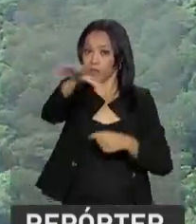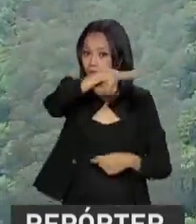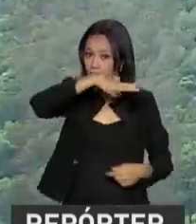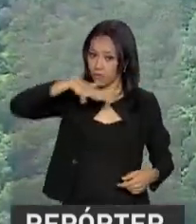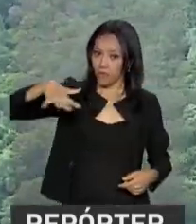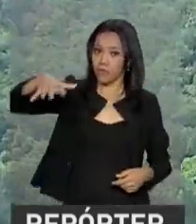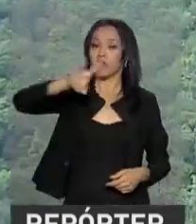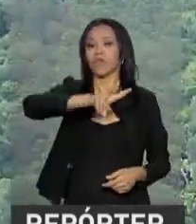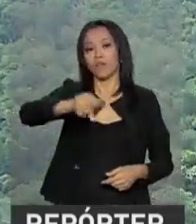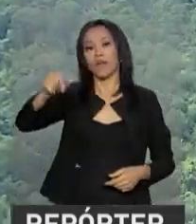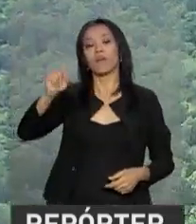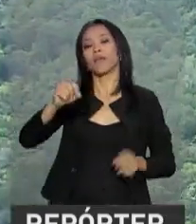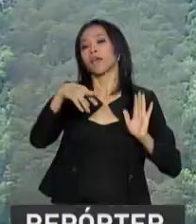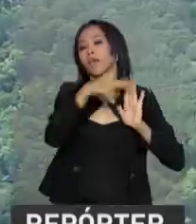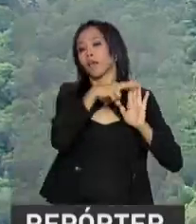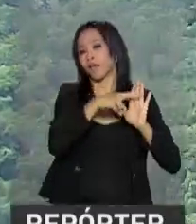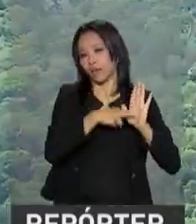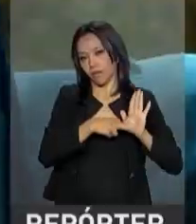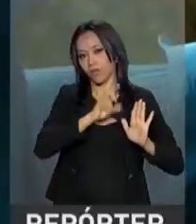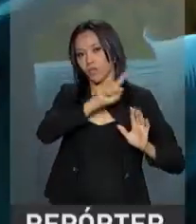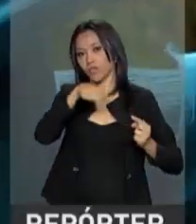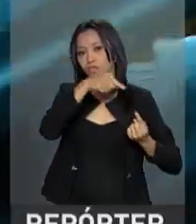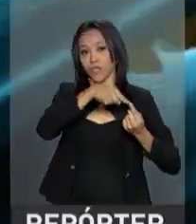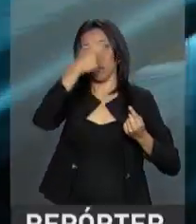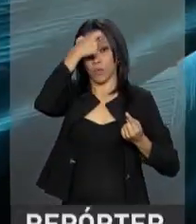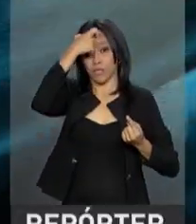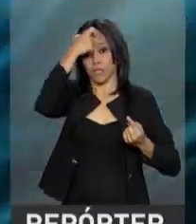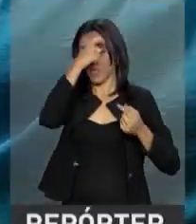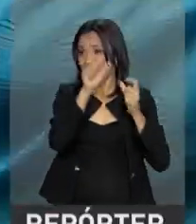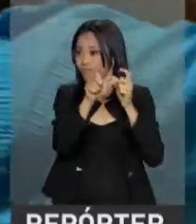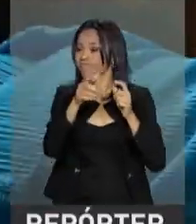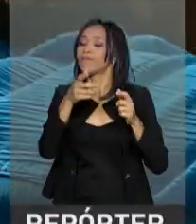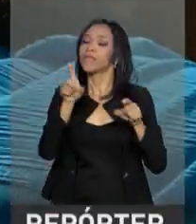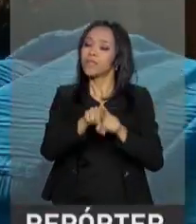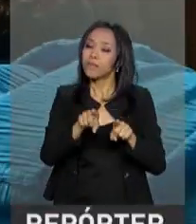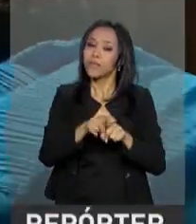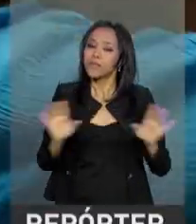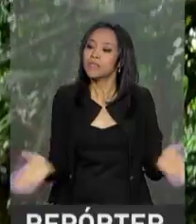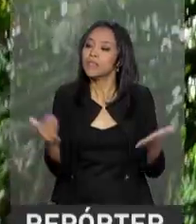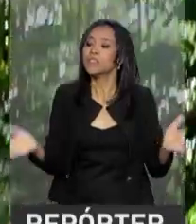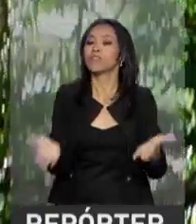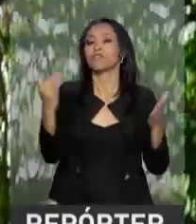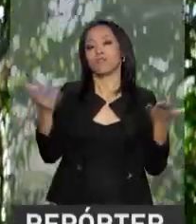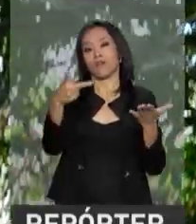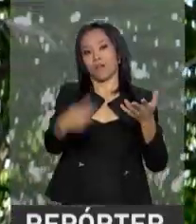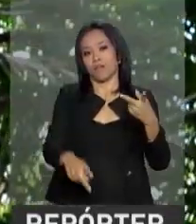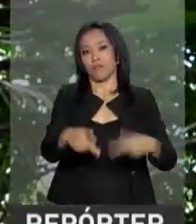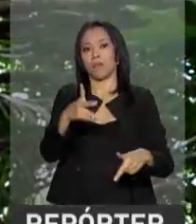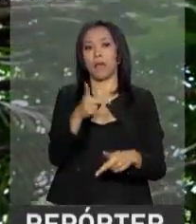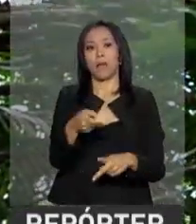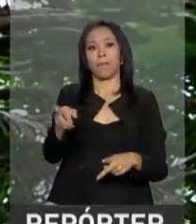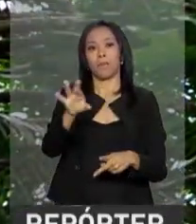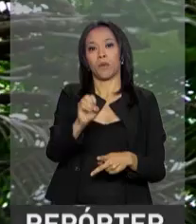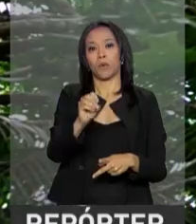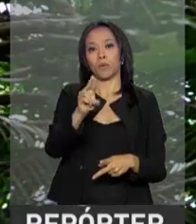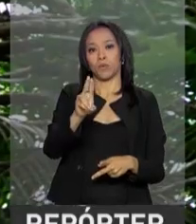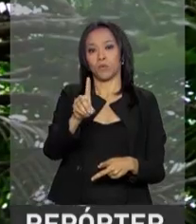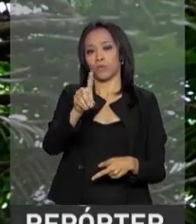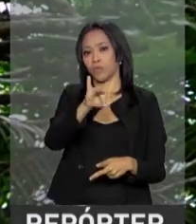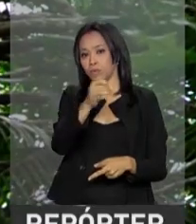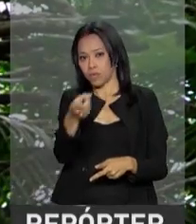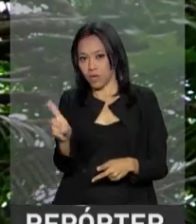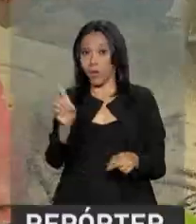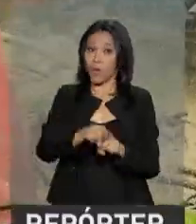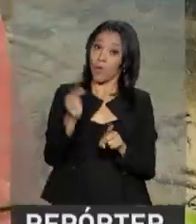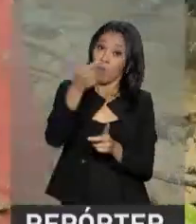postos em prática medidas para concientizar e para incentivar a produção sustentável de outro vão ser reforçadas ações de